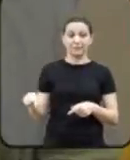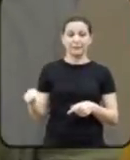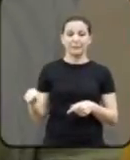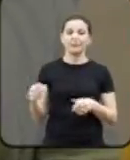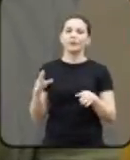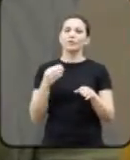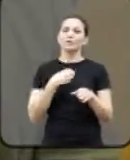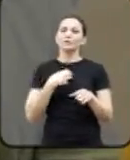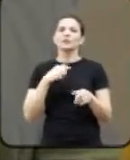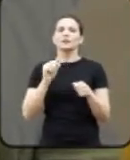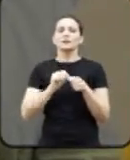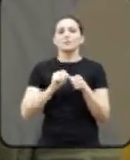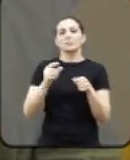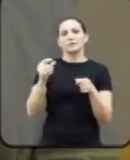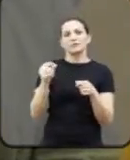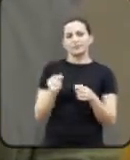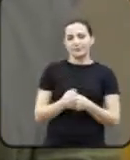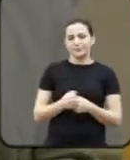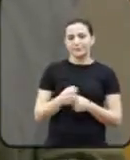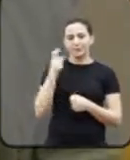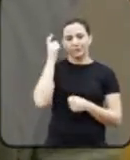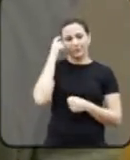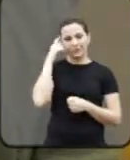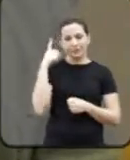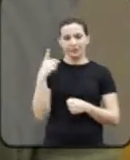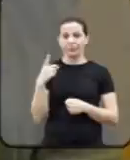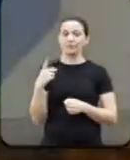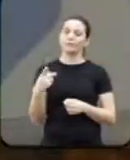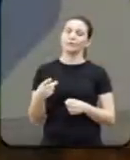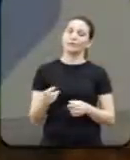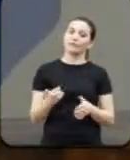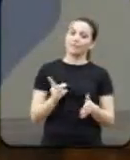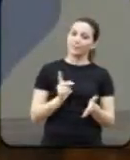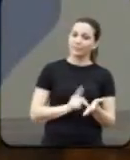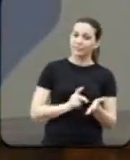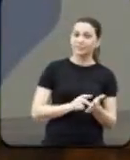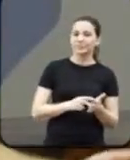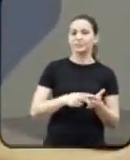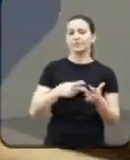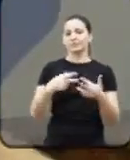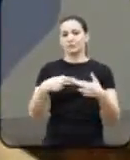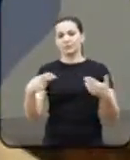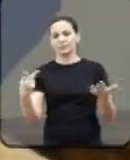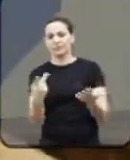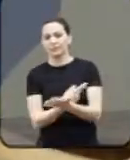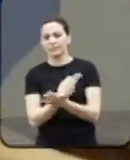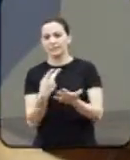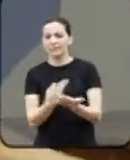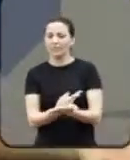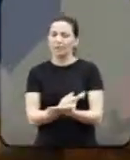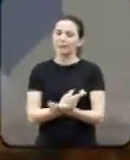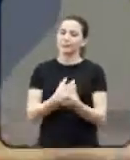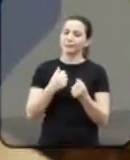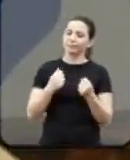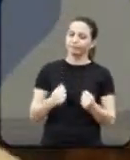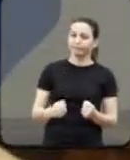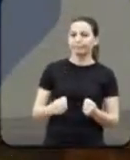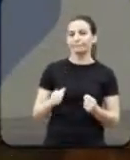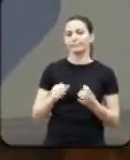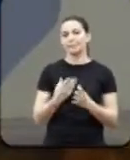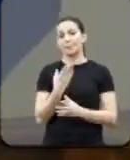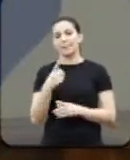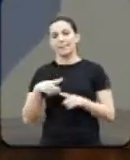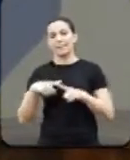gota do jeito que está feito, do jeito que foi pensado em fazer. Agora, vereador, as irregularidades não deveriam ter ocorrido.